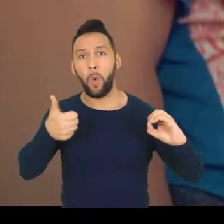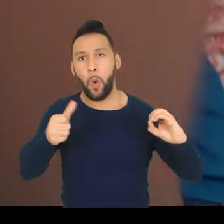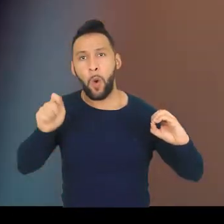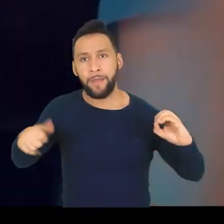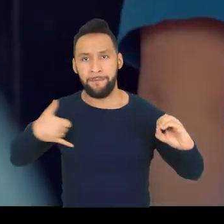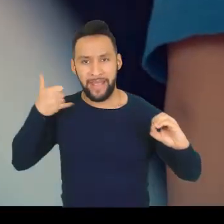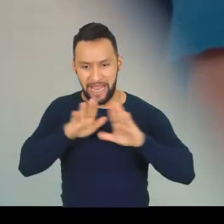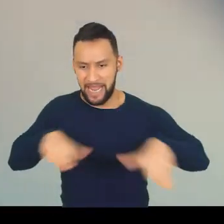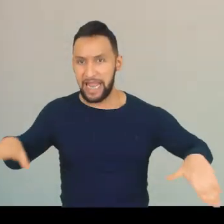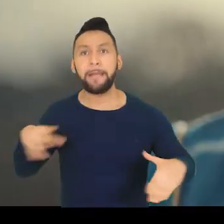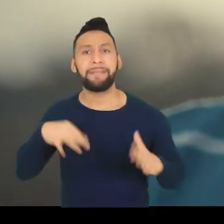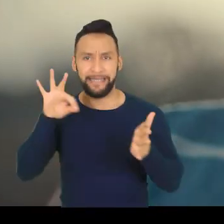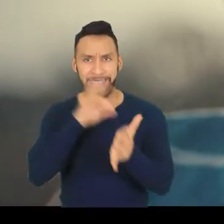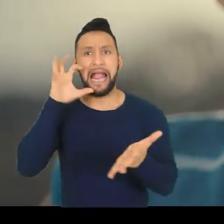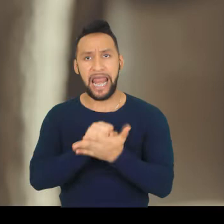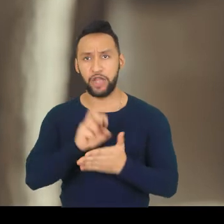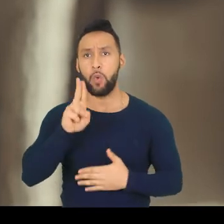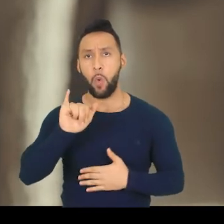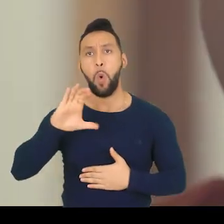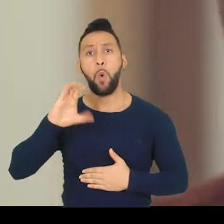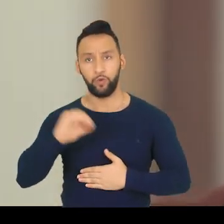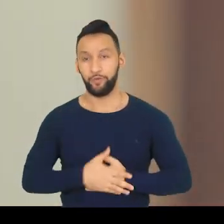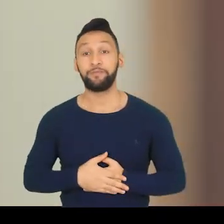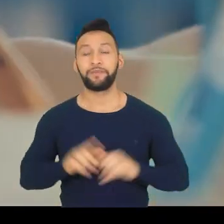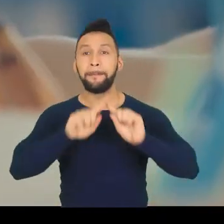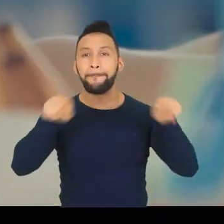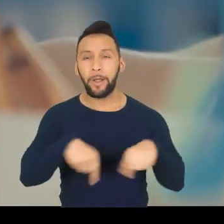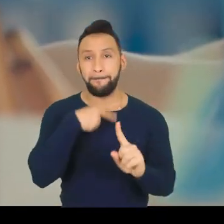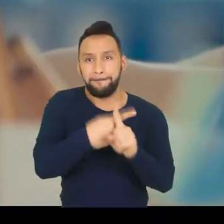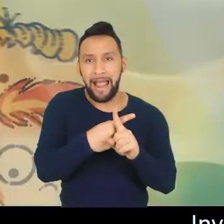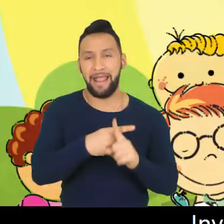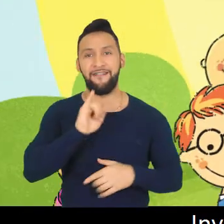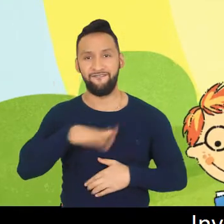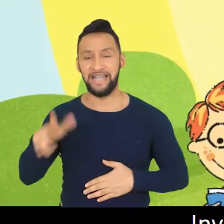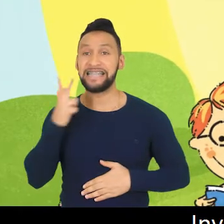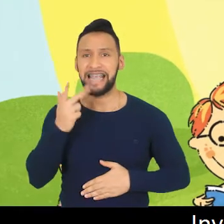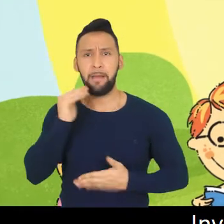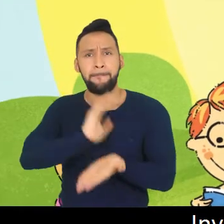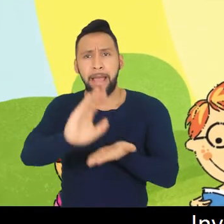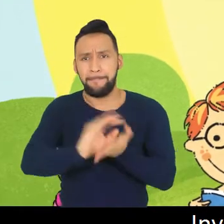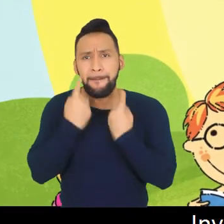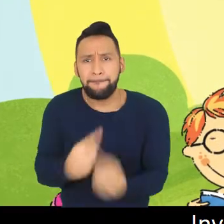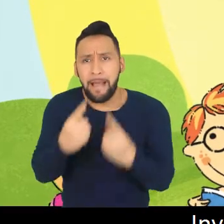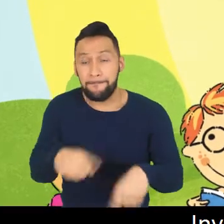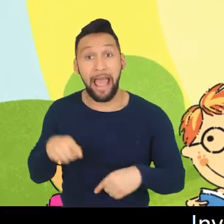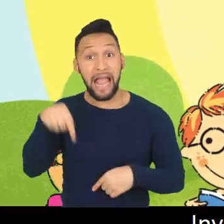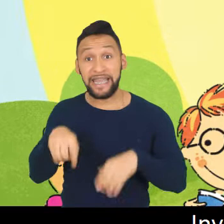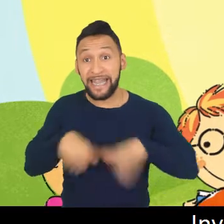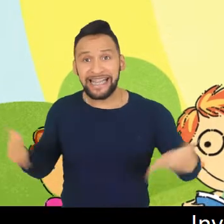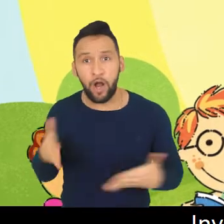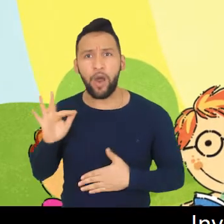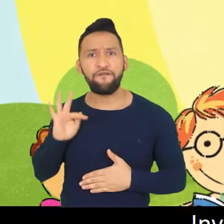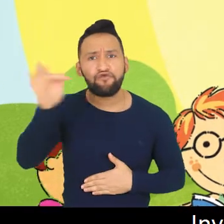incluídas no CadÚnico. Programa Mais Infância Ceará. Investindo no futuro do Ceará ao cuidar